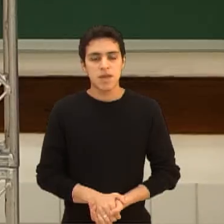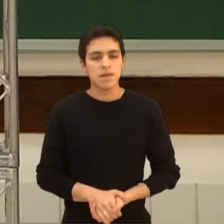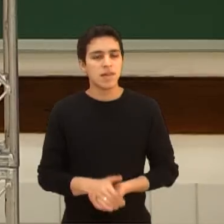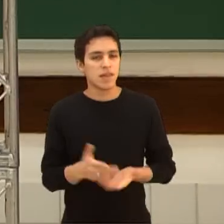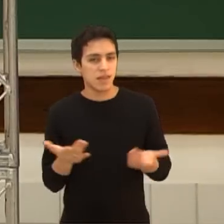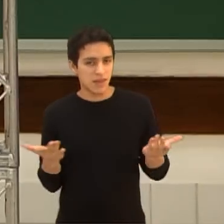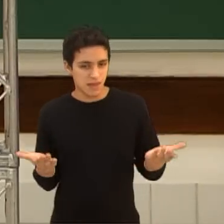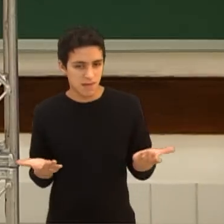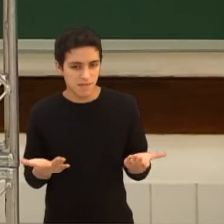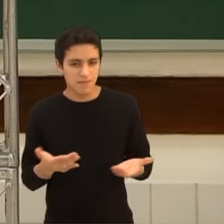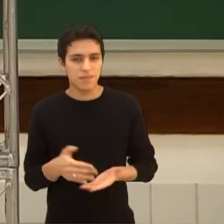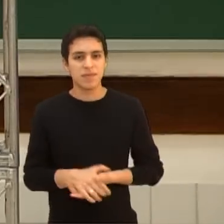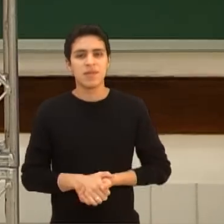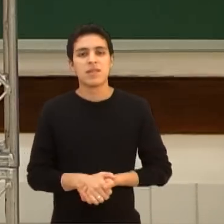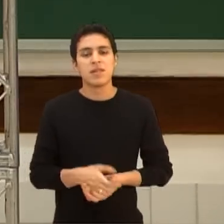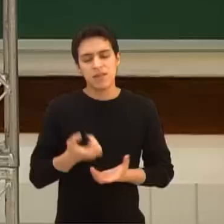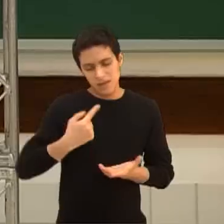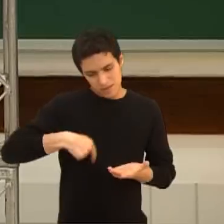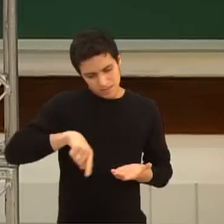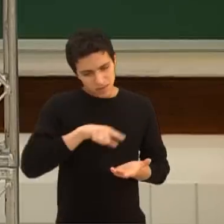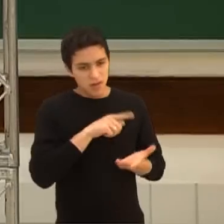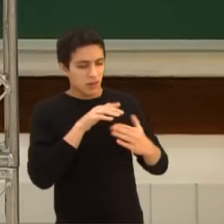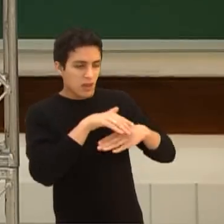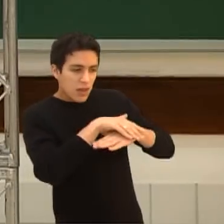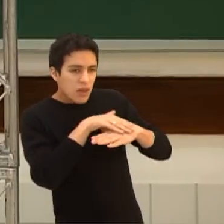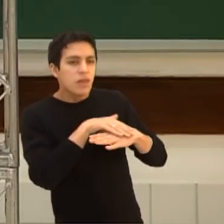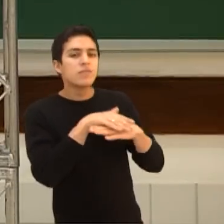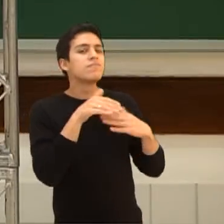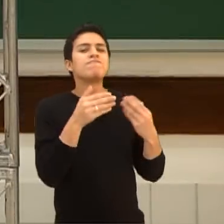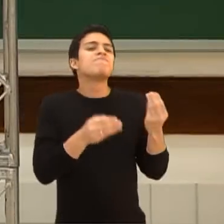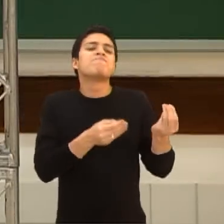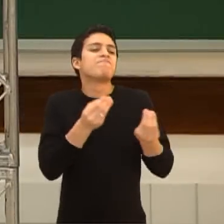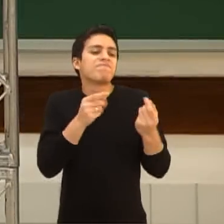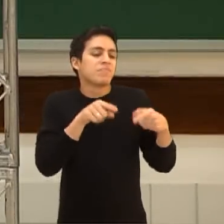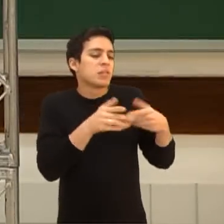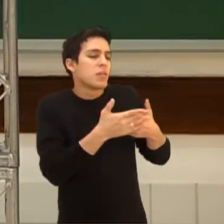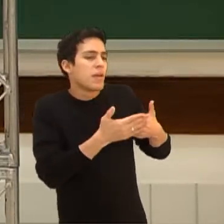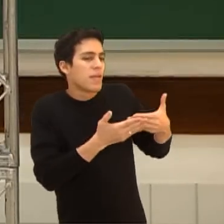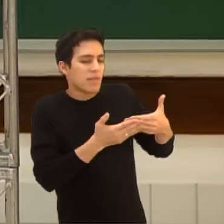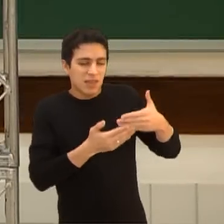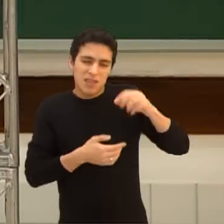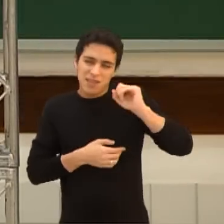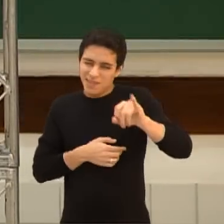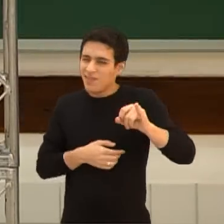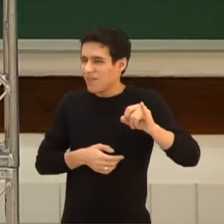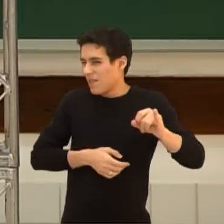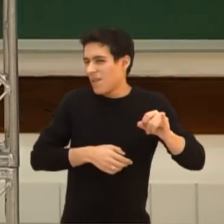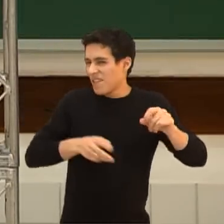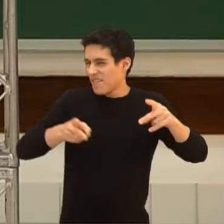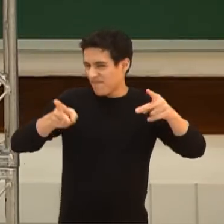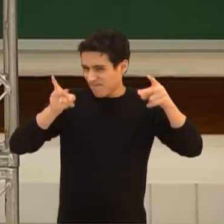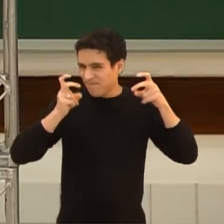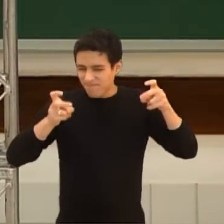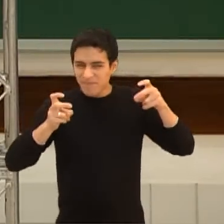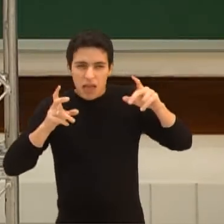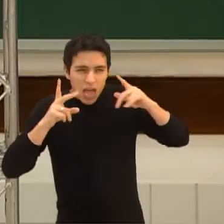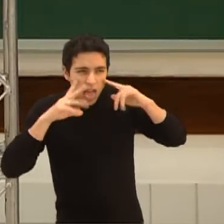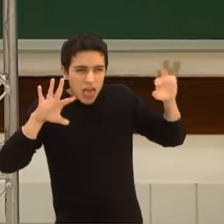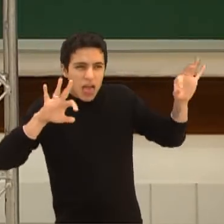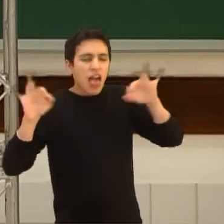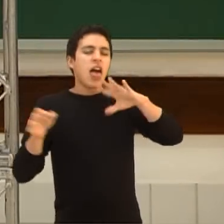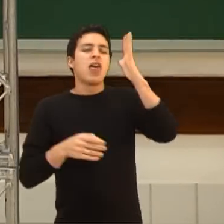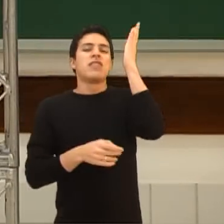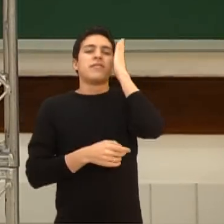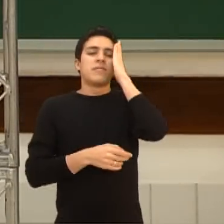E então, nós comentamos nessa aula quando que isso se inicia, né? Se você prestou bem atenção, você pegou aí. Mas e quando que